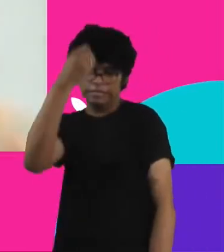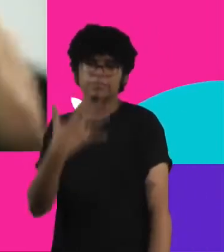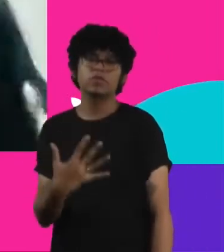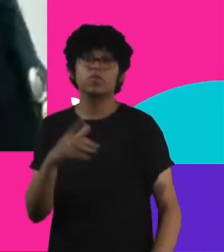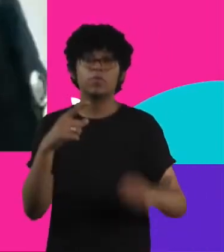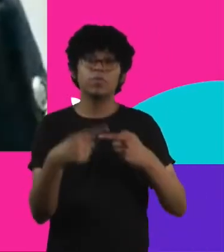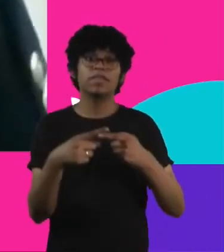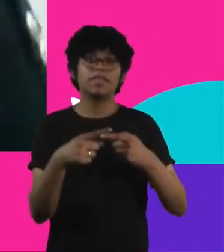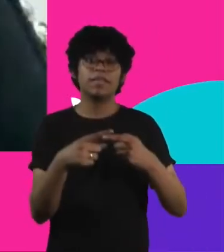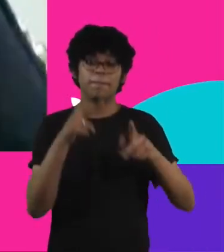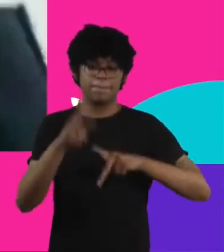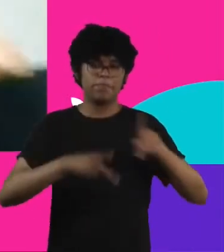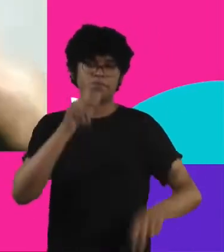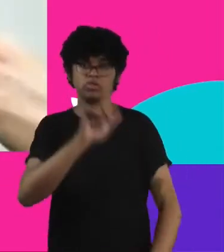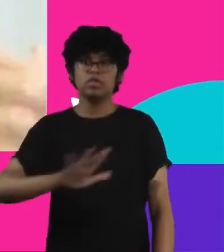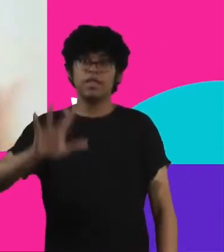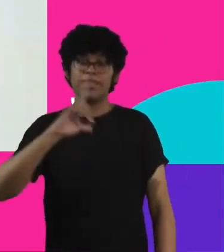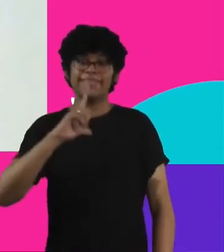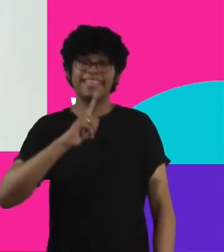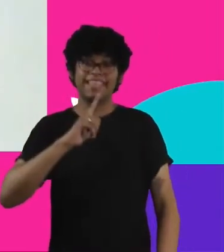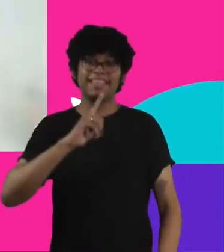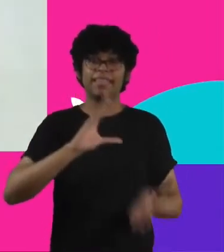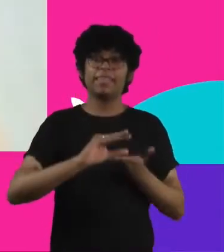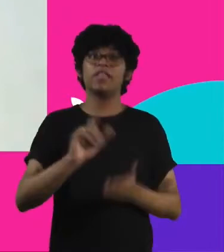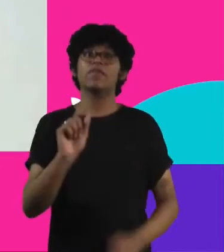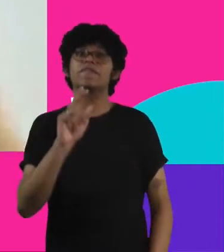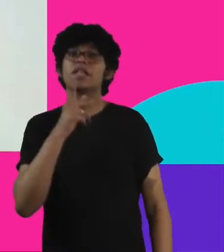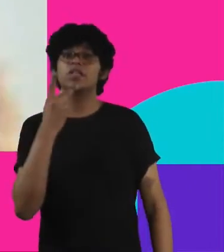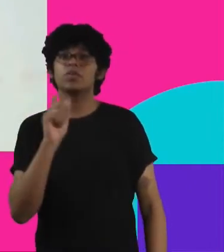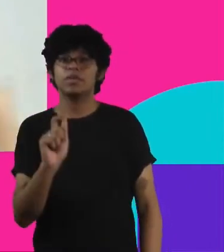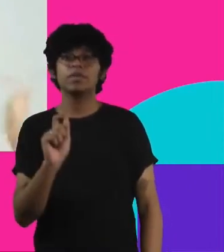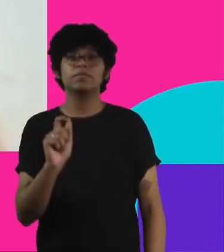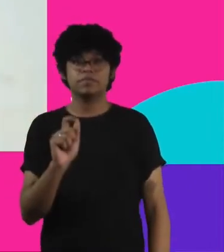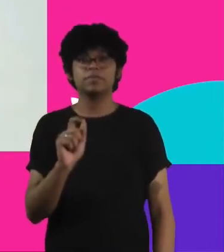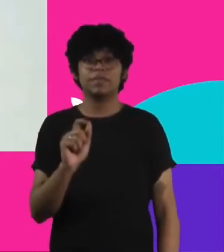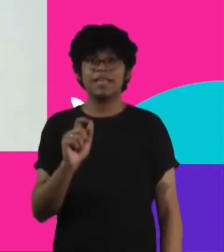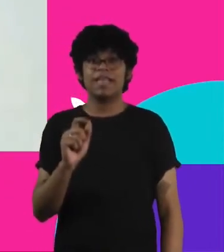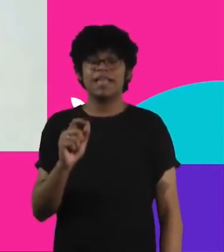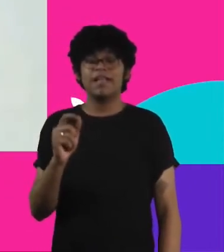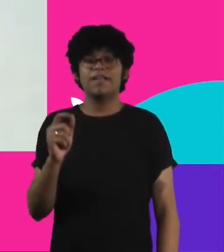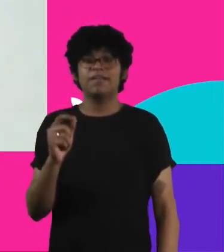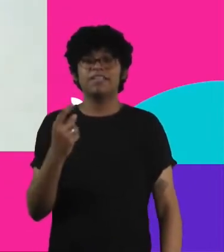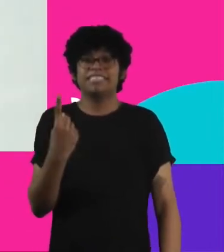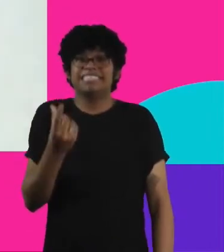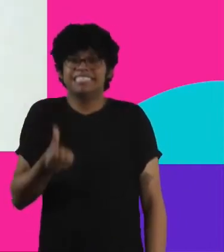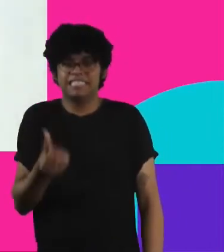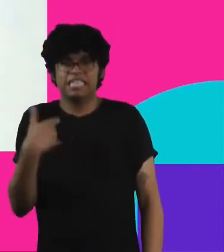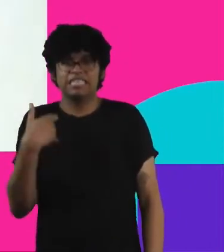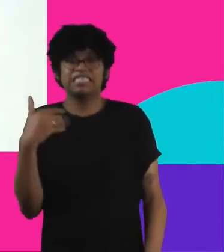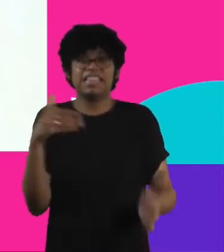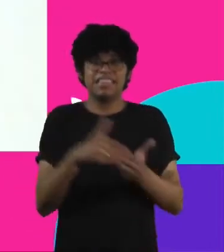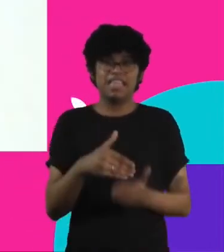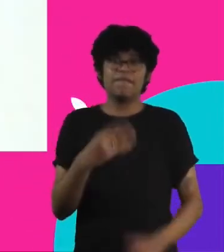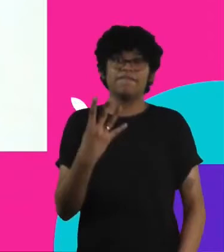porque tem uma estatística que diz que apenas 21% dos estudantes de 16 a 24 anos são alfabetizados em dados, então a gente